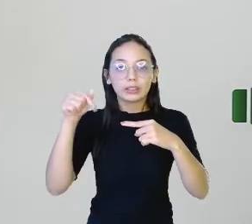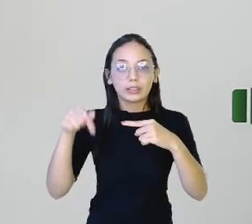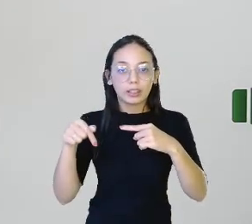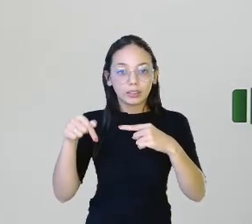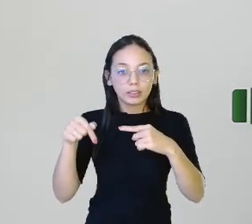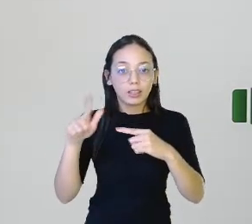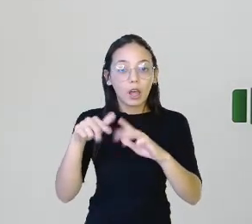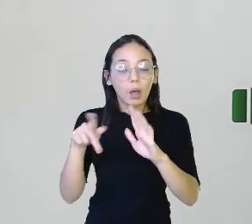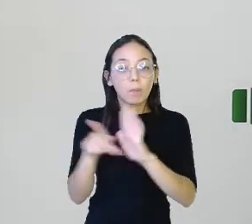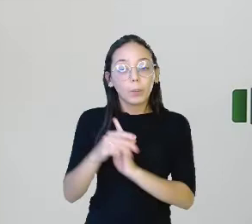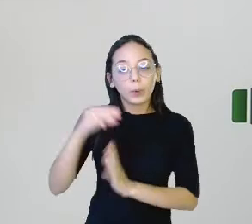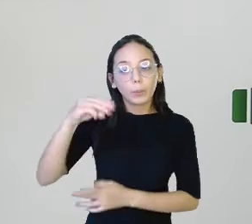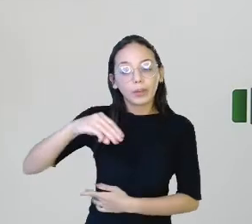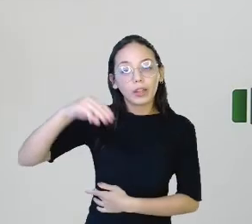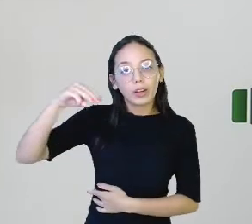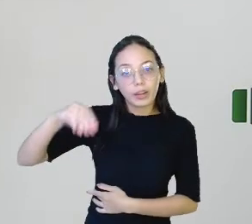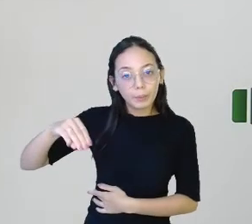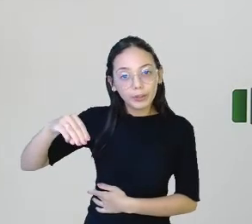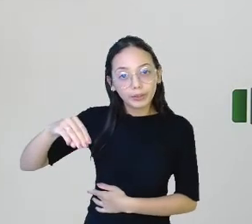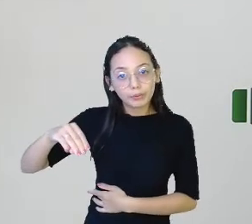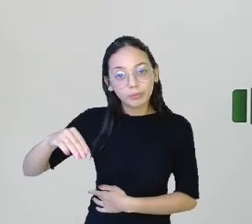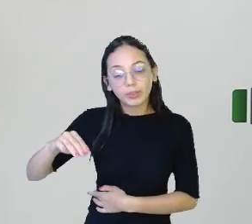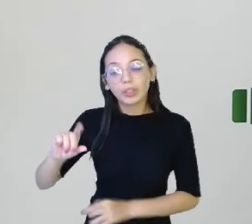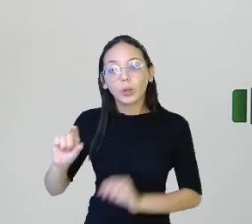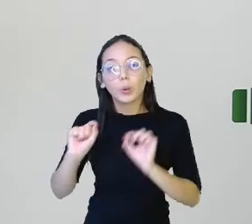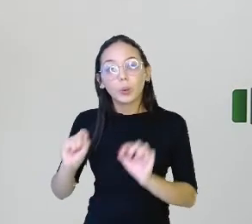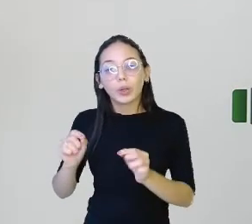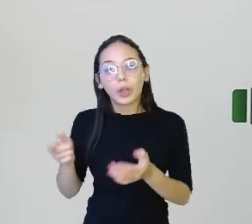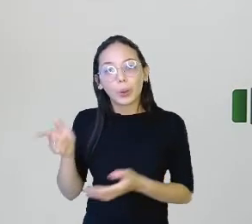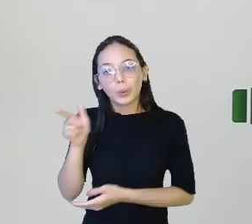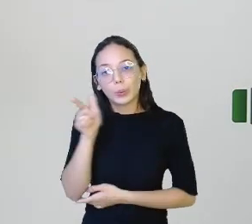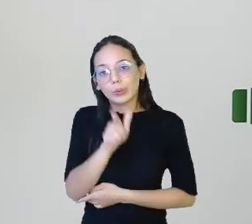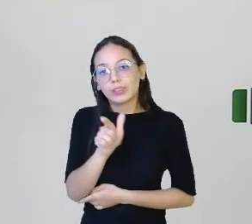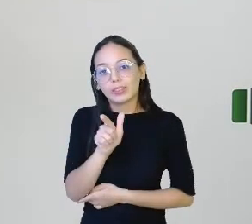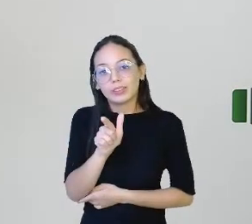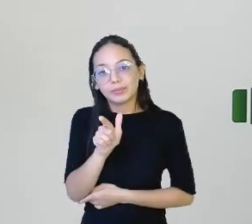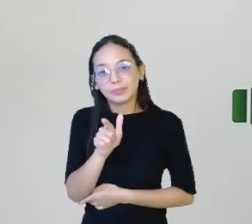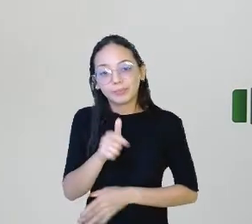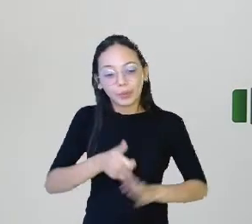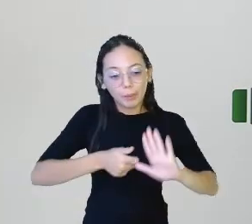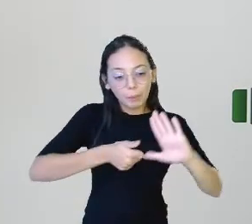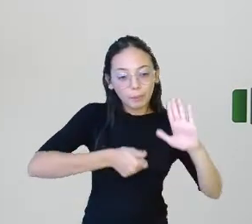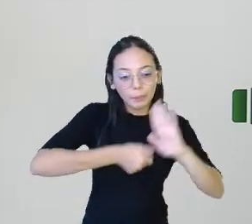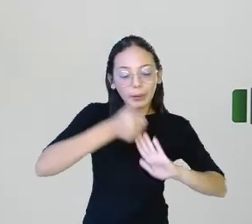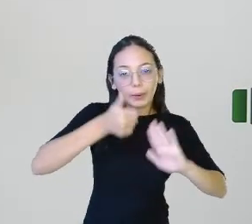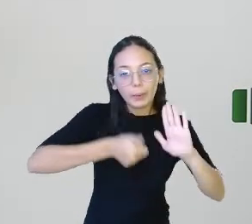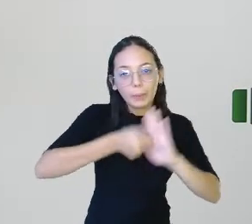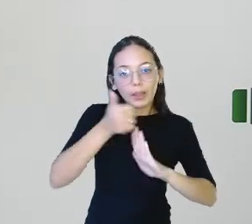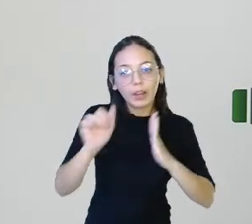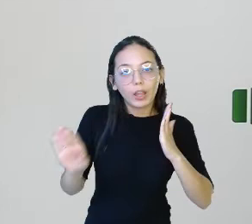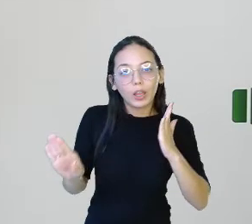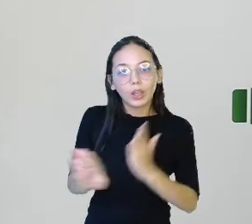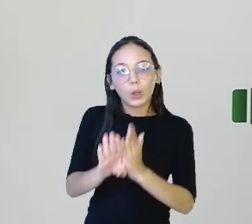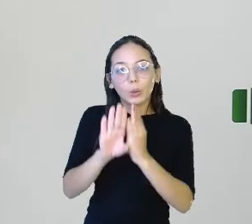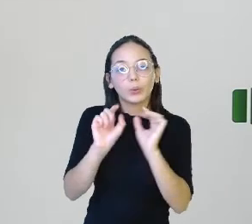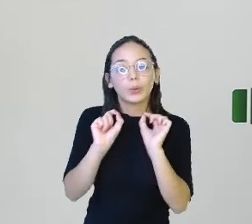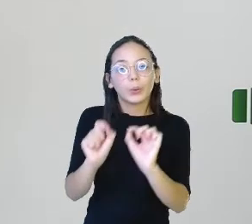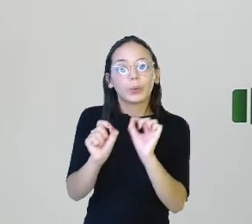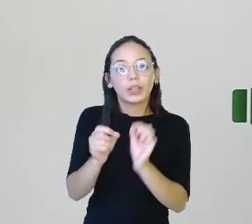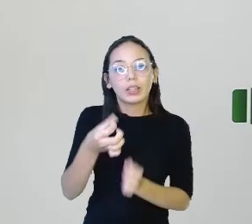valem milímetros? Então, você vai fazer essa contagem. E nessa primeira, a gente encontrou